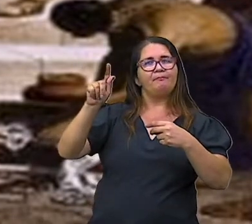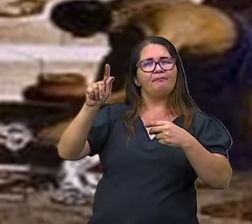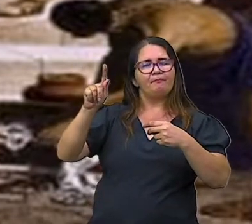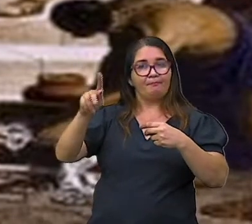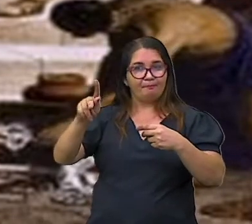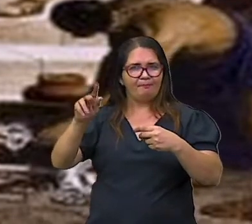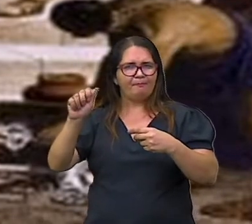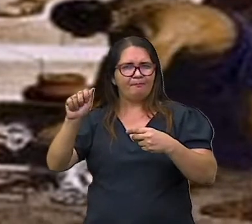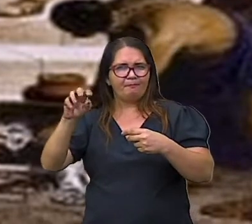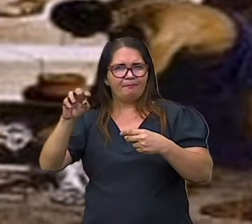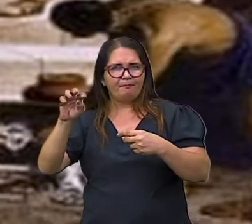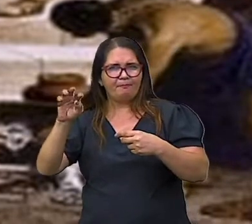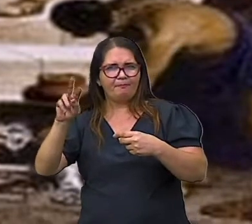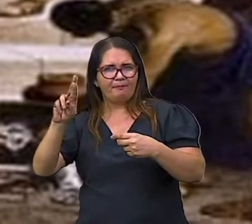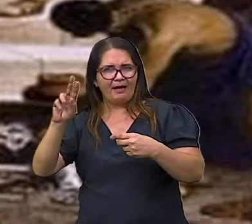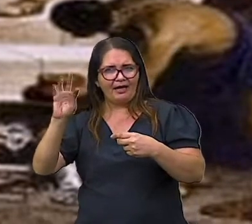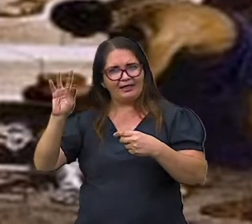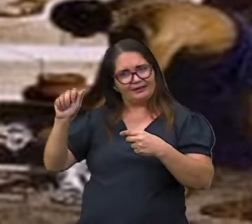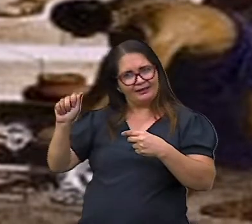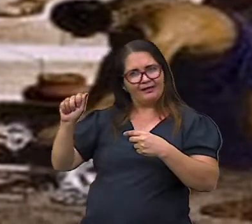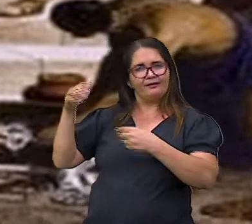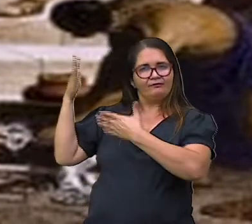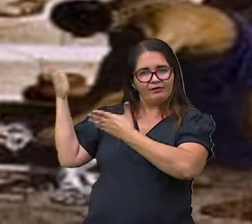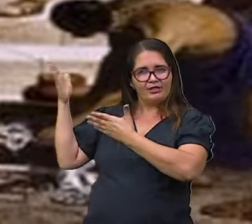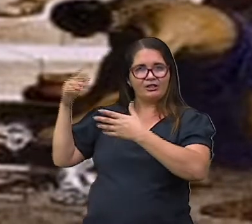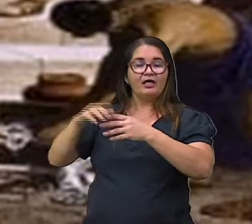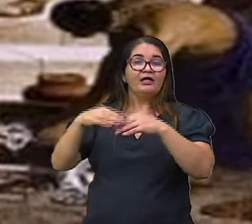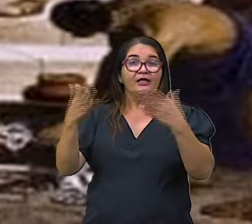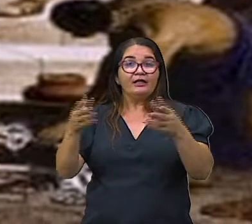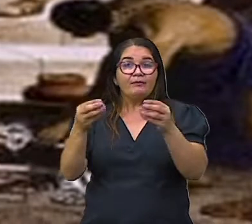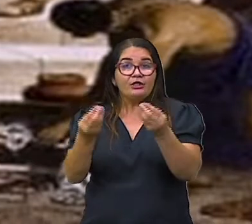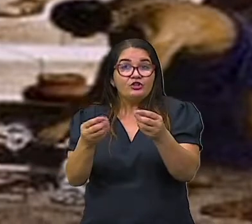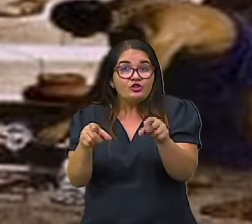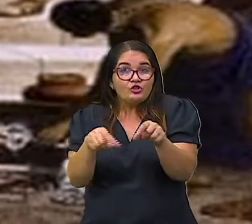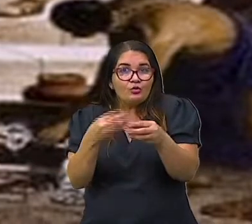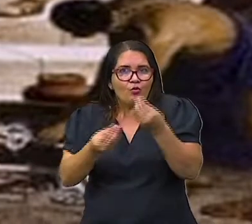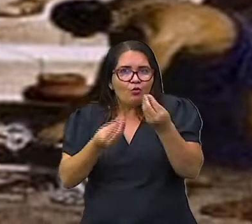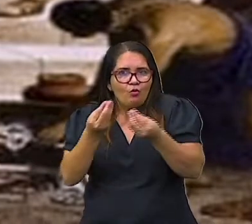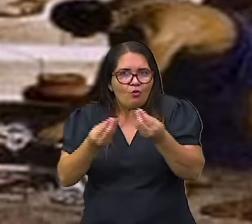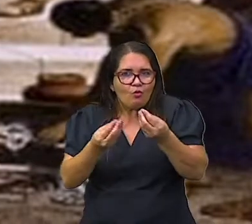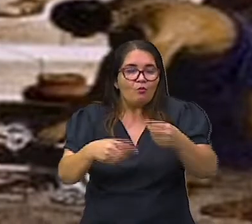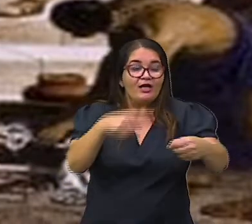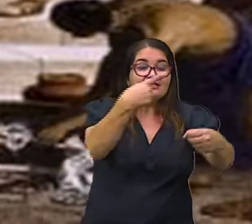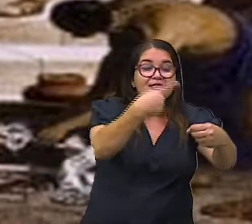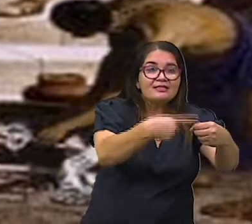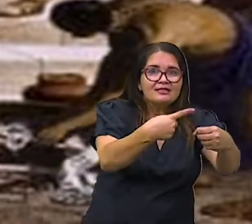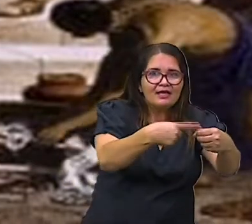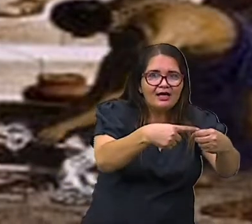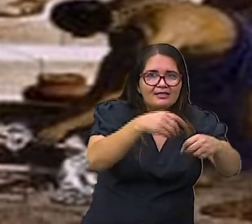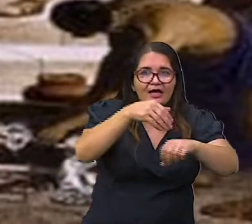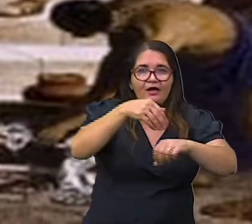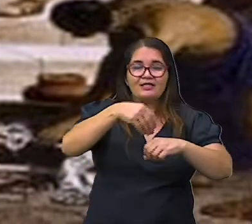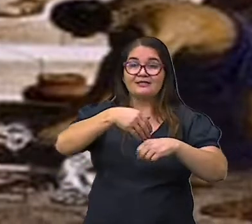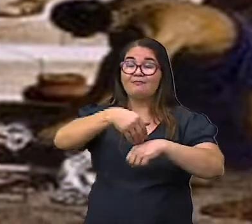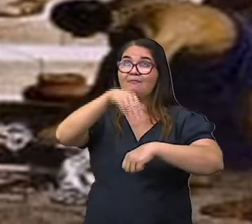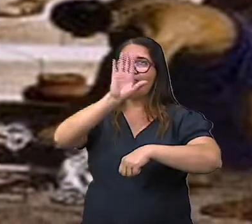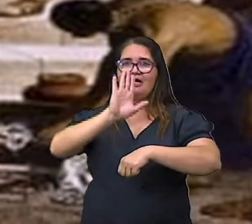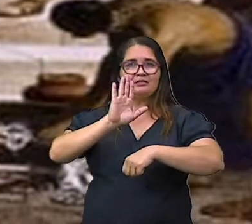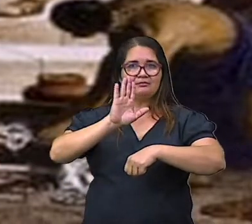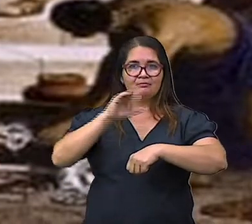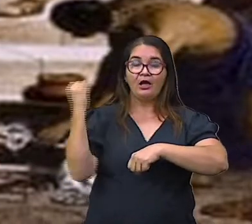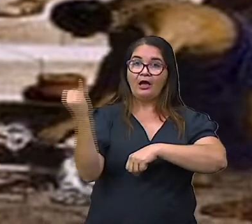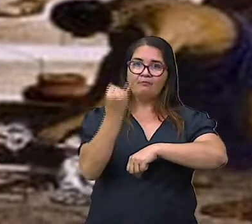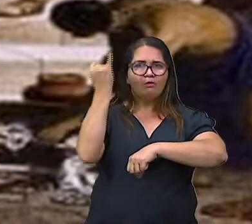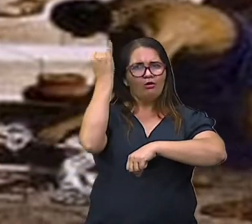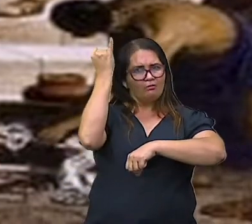vez que cada polis possuía ampla autonomia sobre si. As polis eram